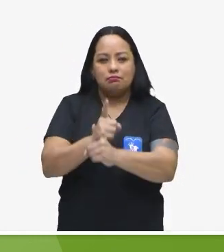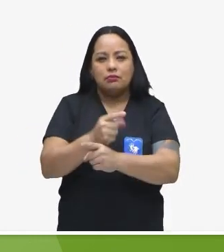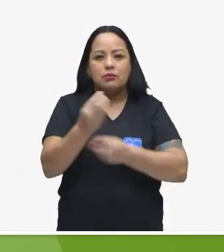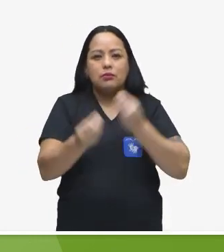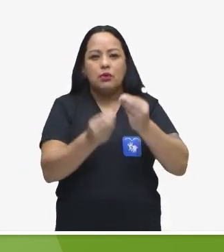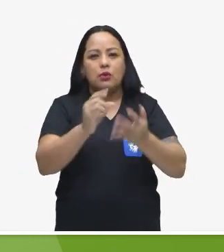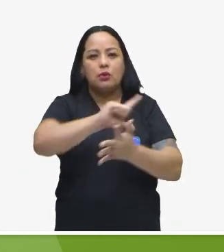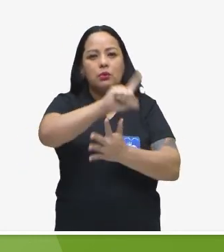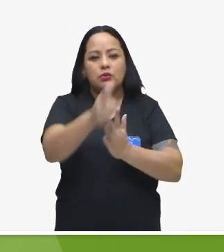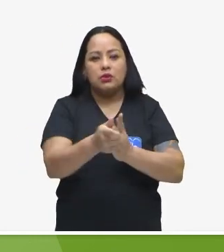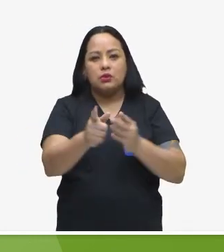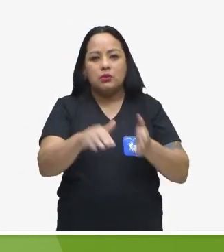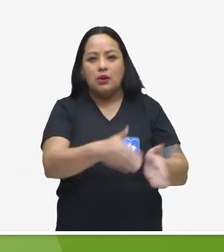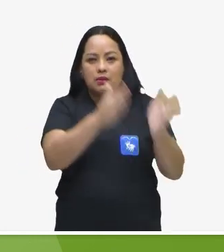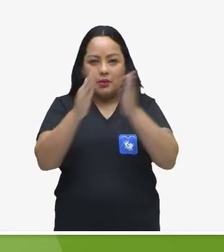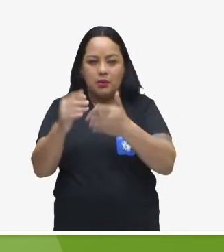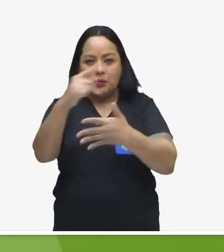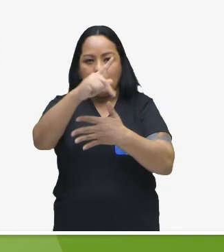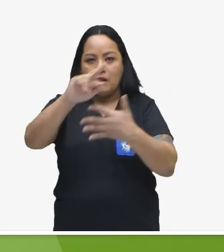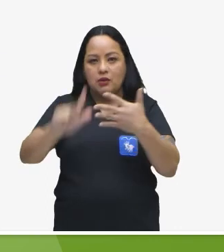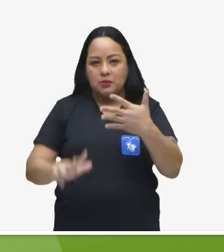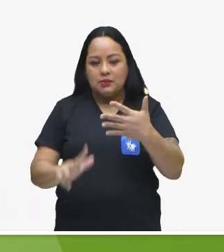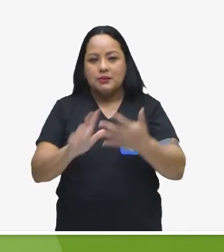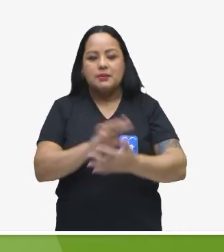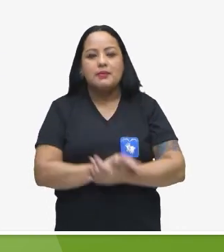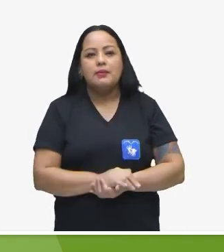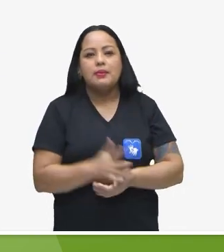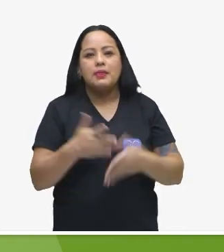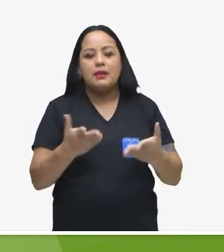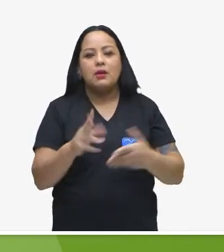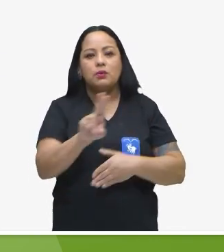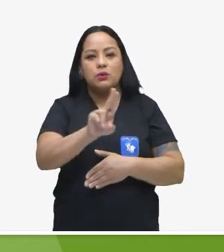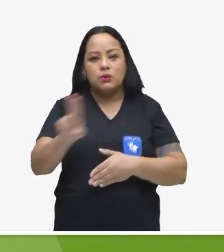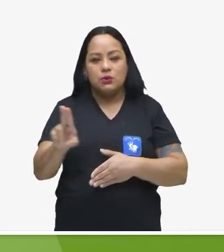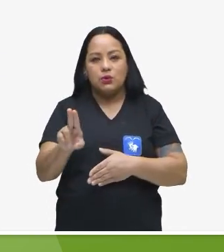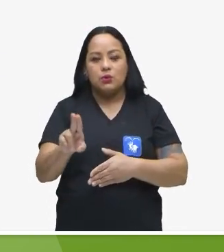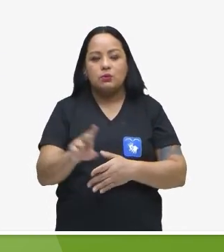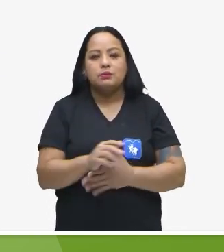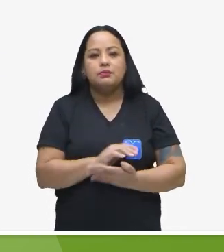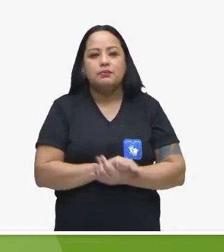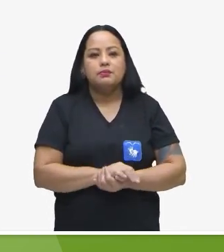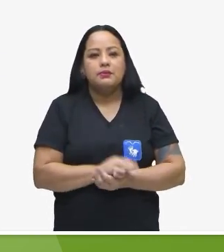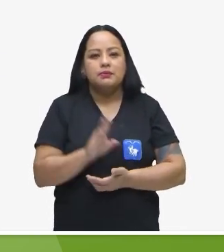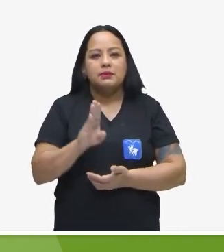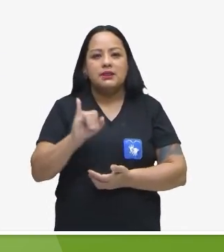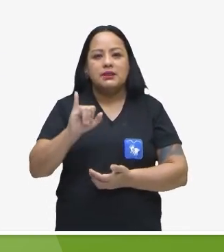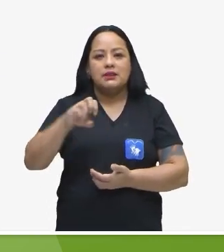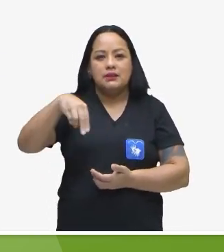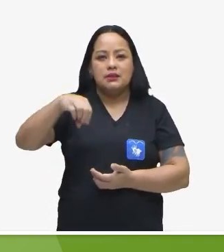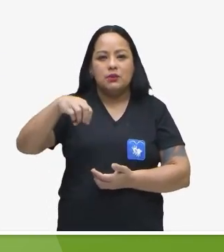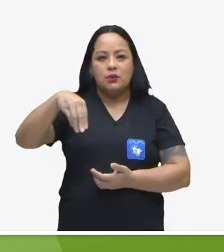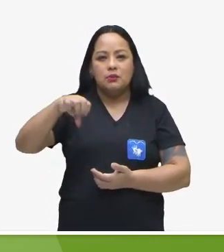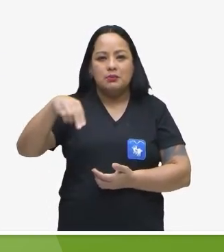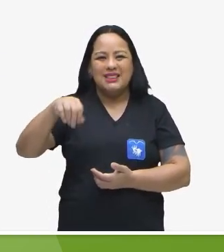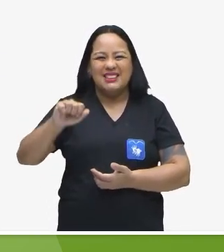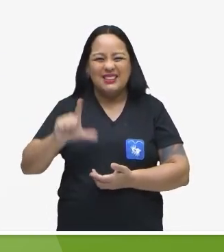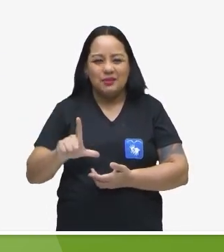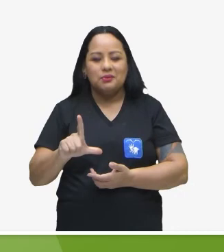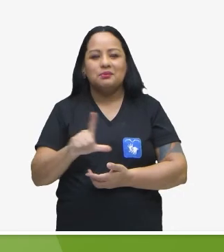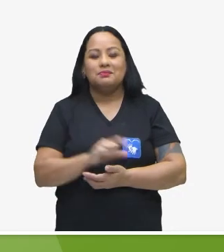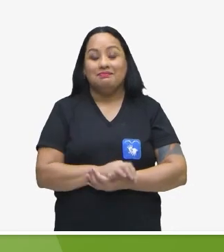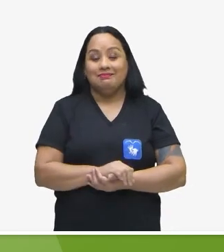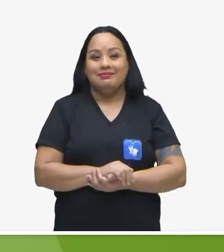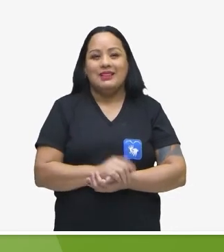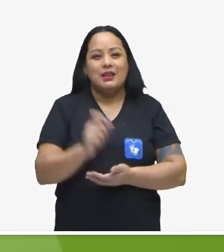gênero seguido de sua espécie, tá bom? Então, essa nomenclatura binominal, nós vamos ter, deixa eu só escrever aqui